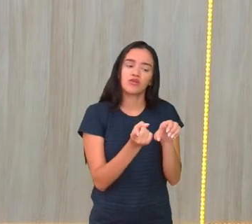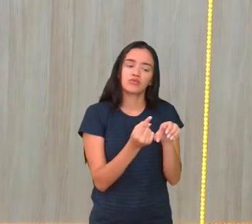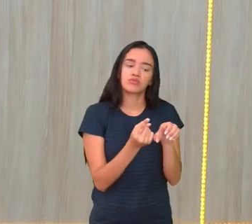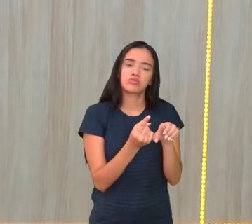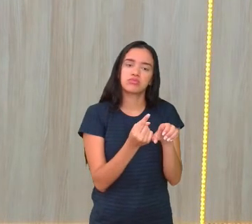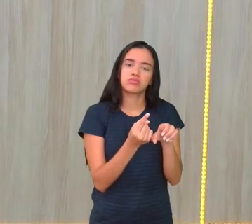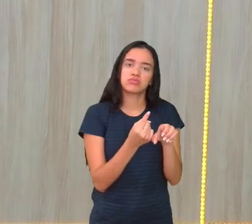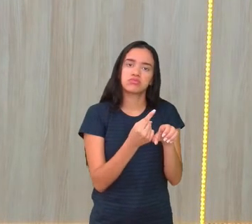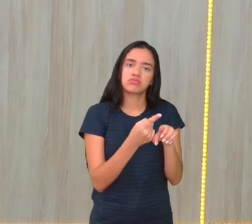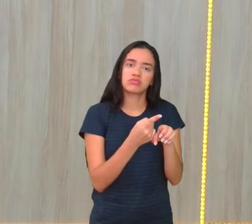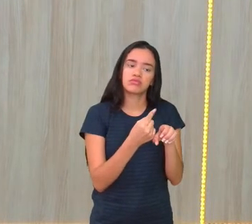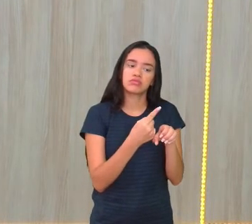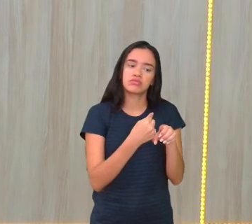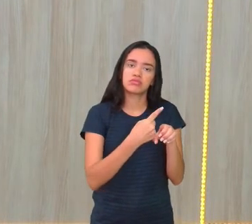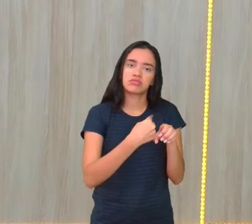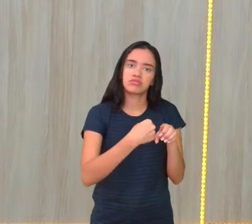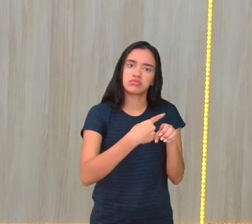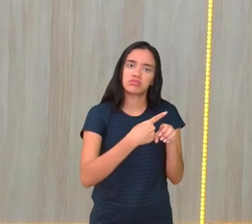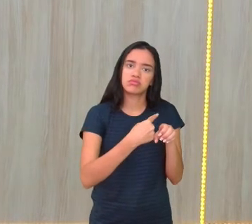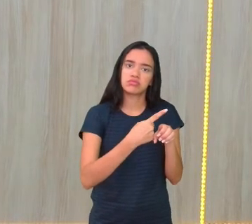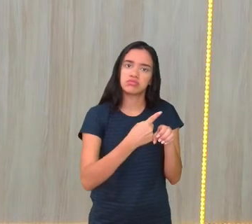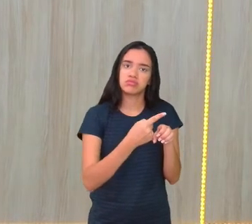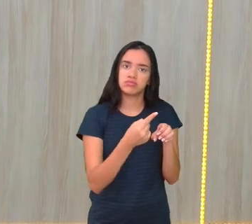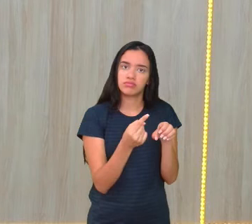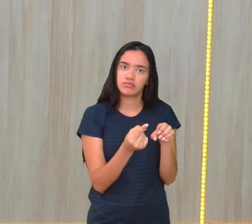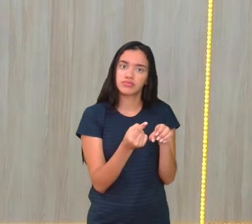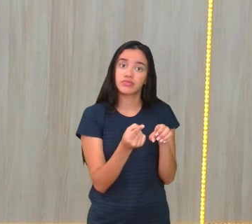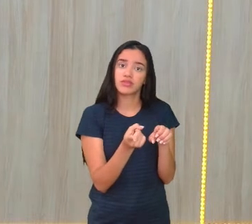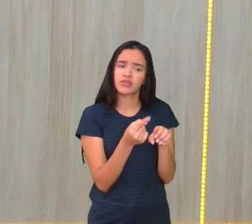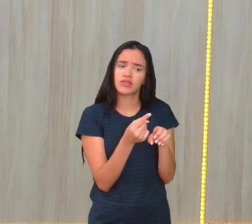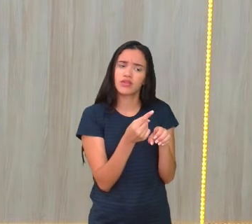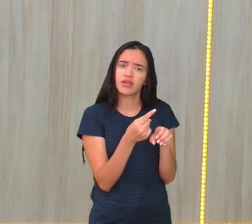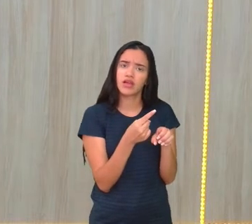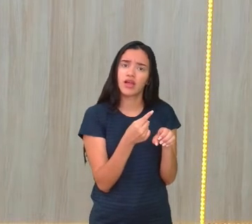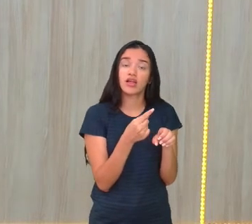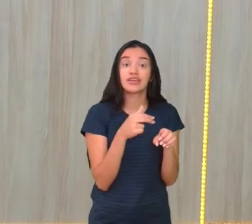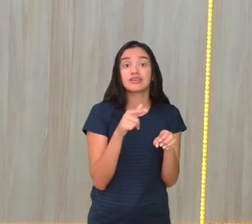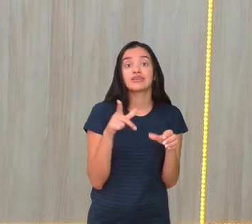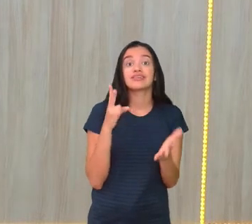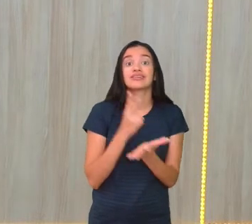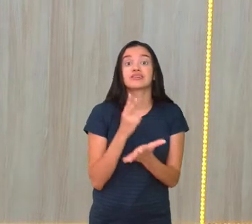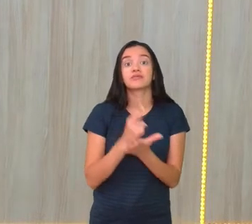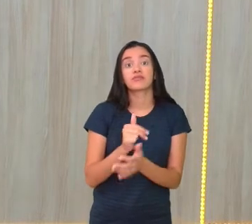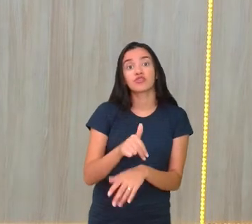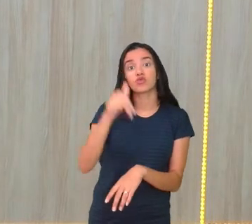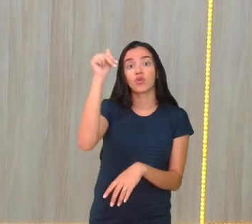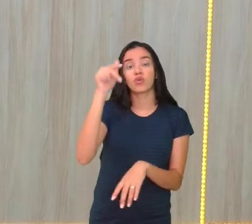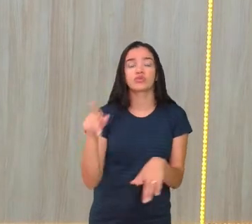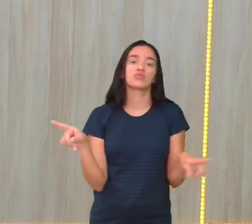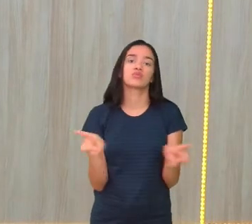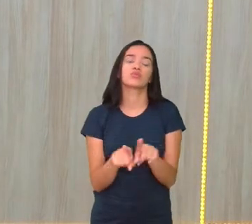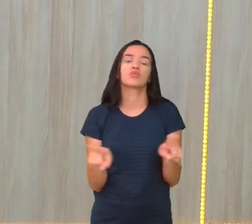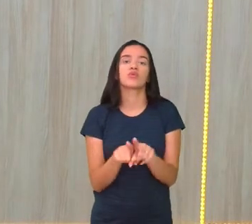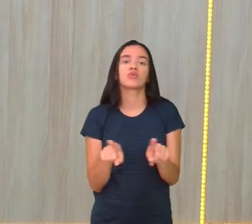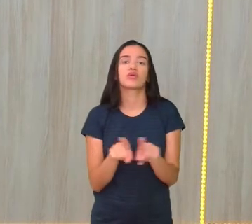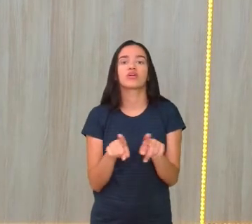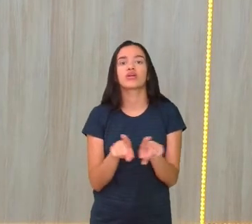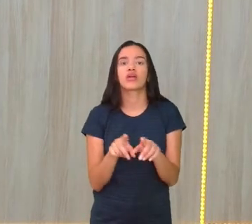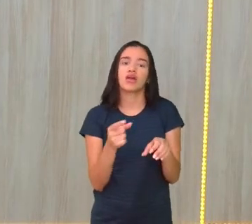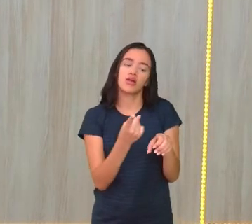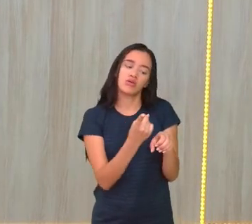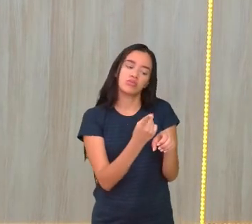ela funciona como um imã, e ela vai apontar sempre para o norte. Por que o norte? Porque o norte é o polo magnético,